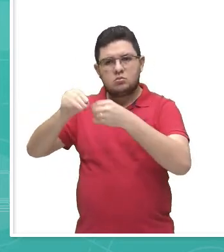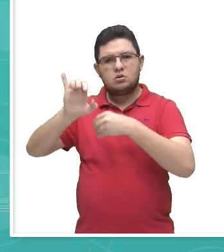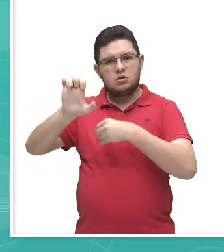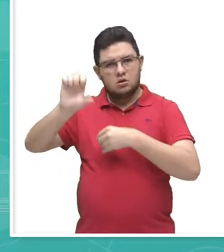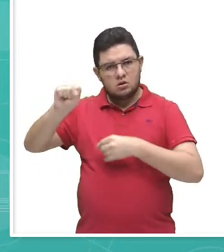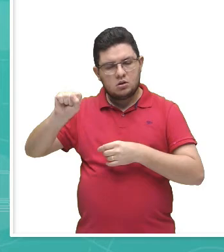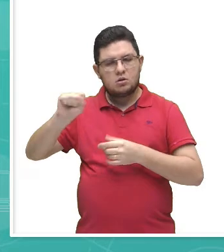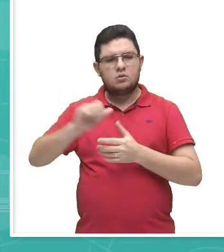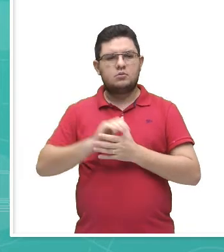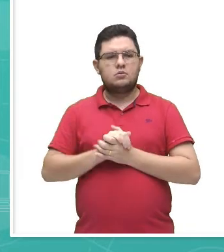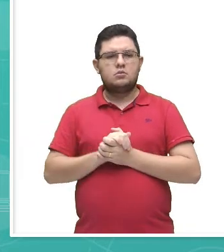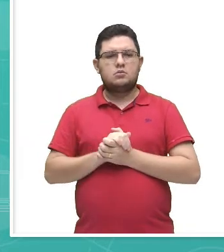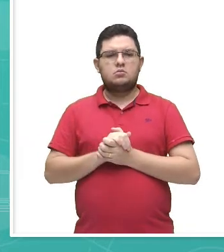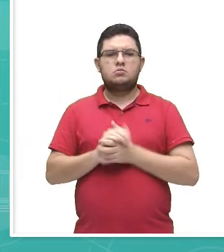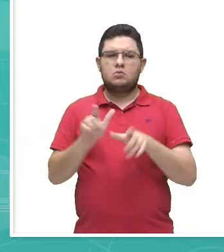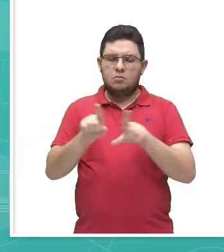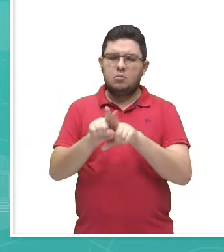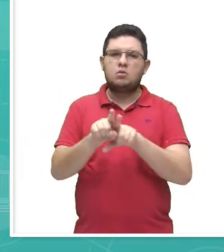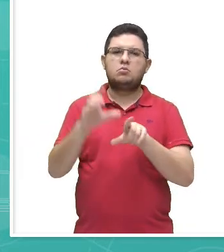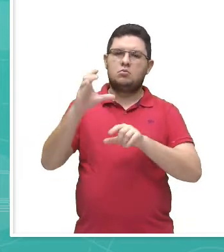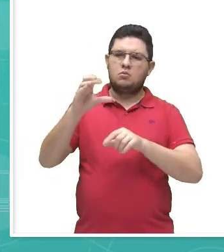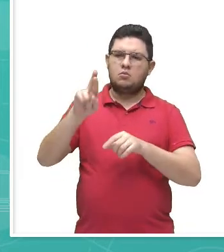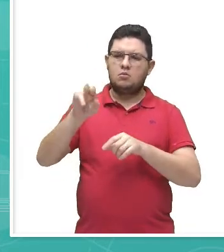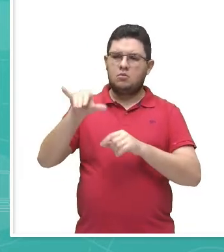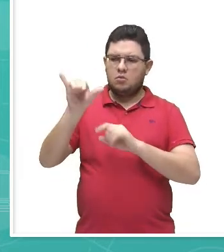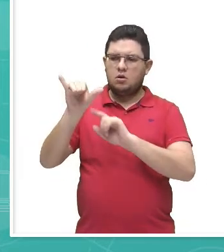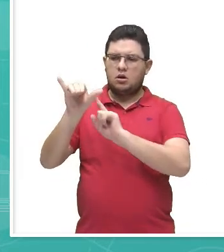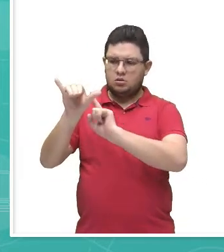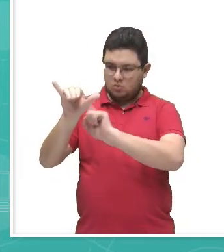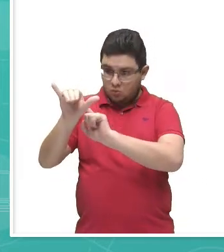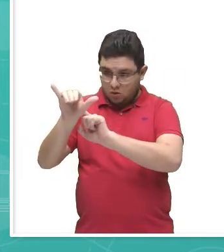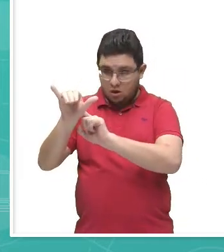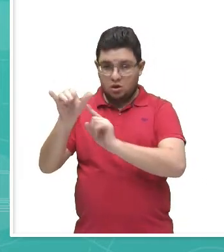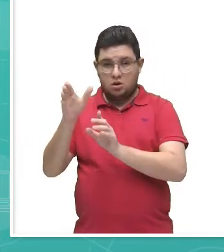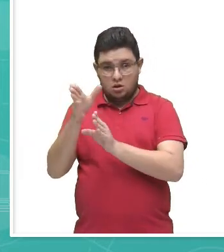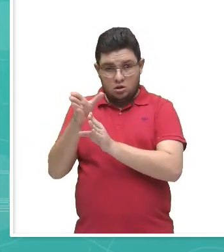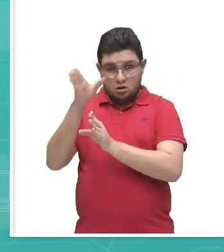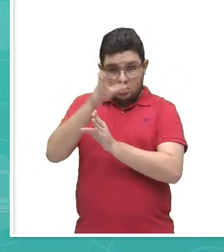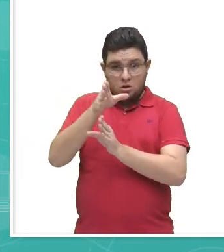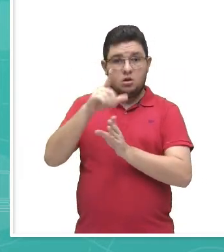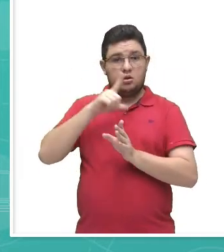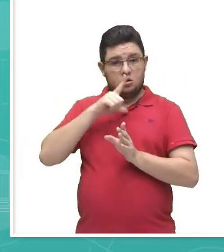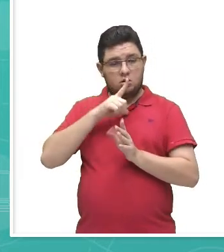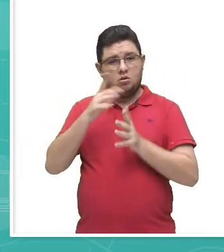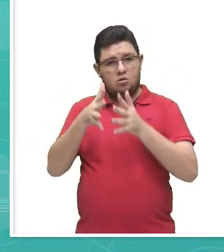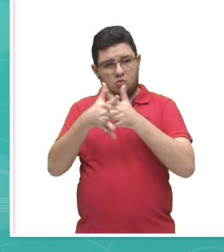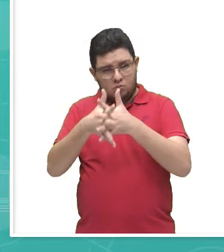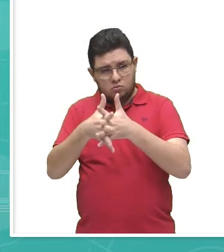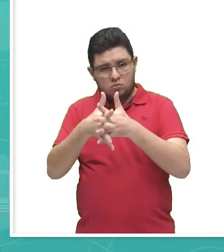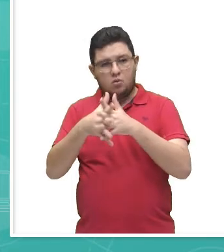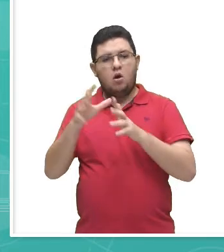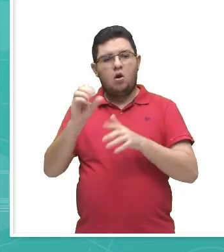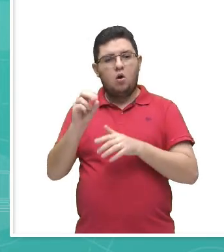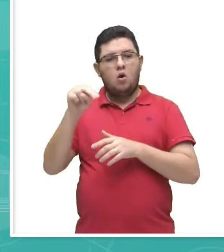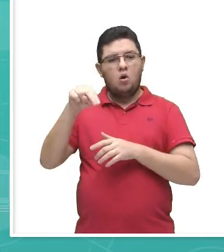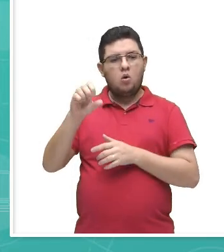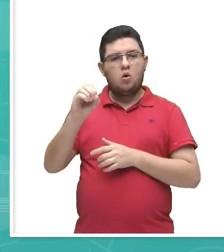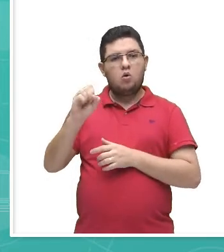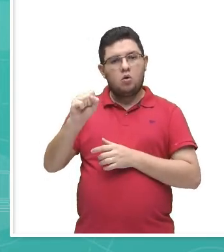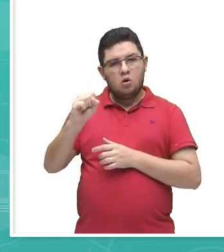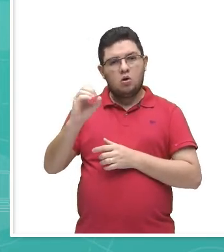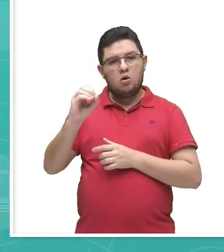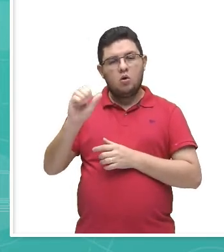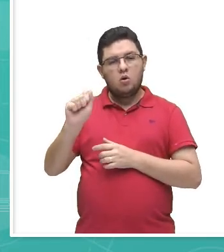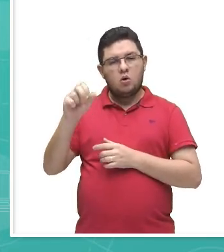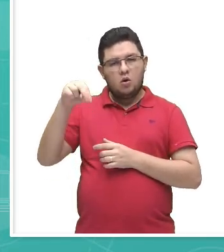é o caso de cry também, olha só, ele é o verbo cry. Repare que eu tenho uma consoante antes do Y, então